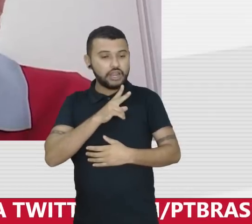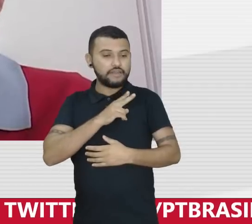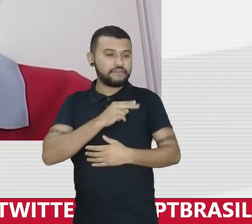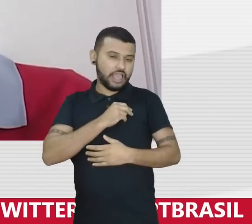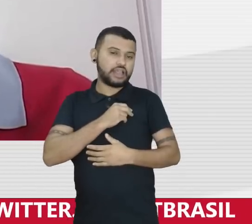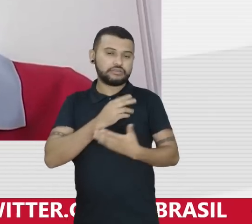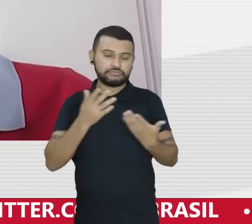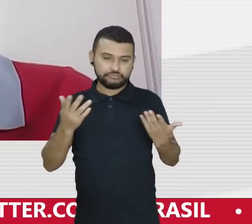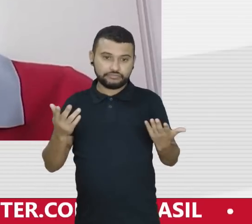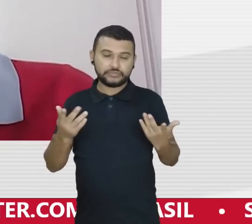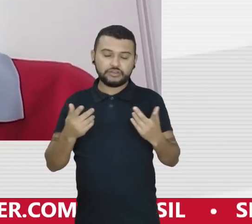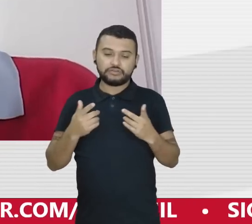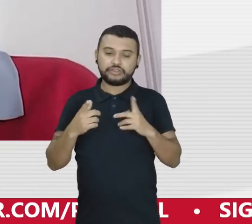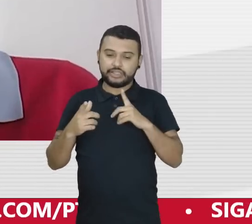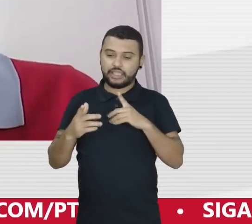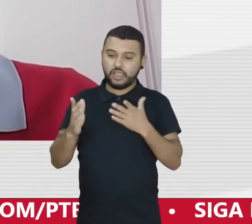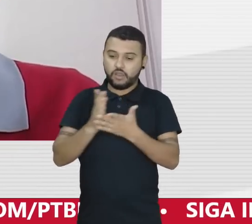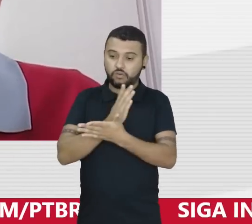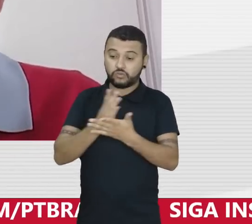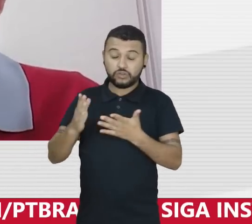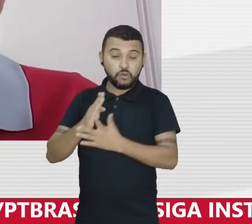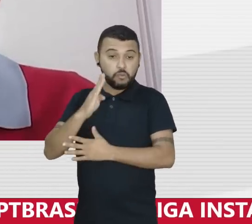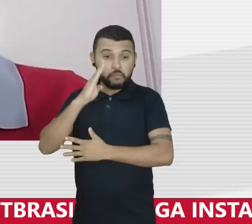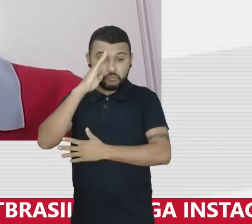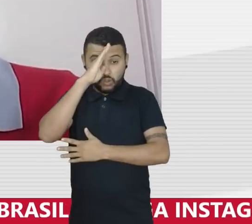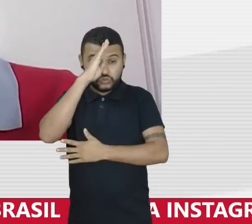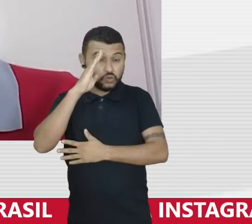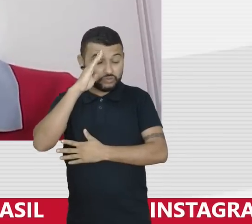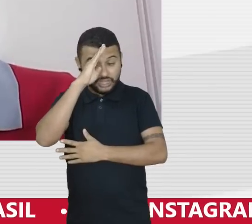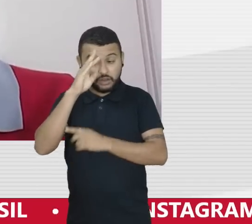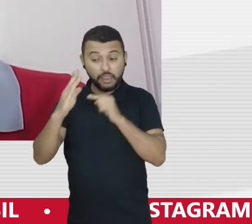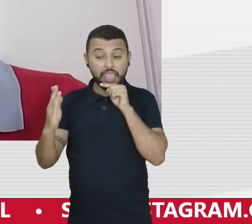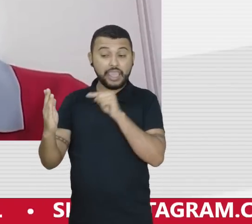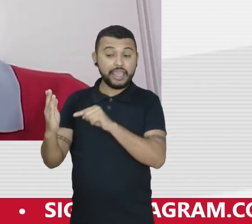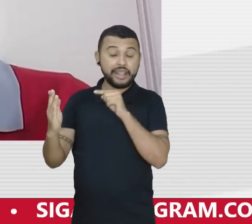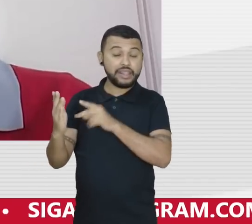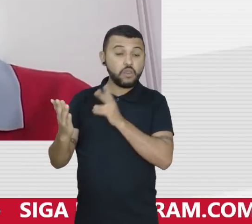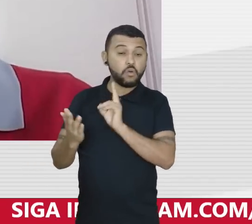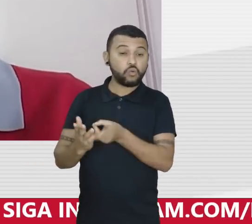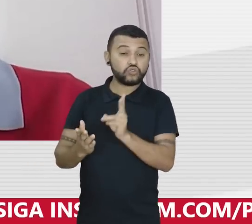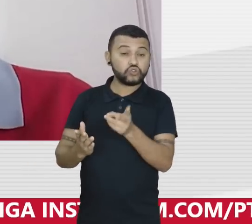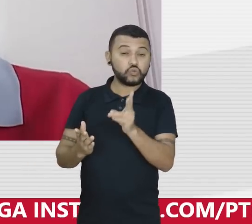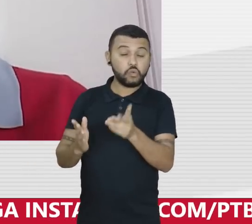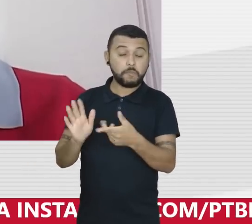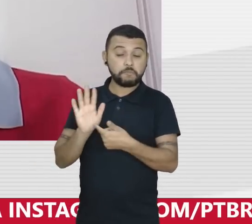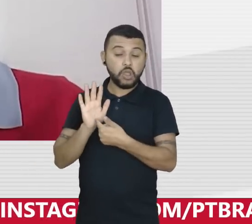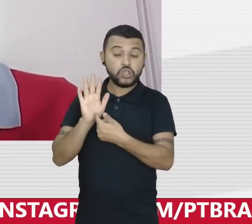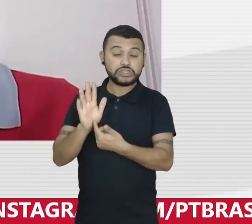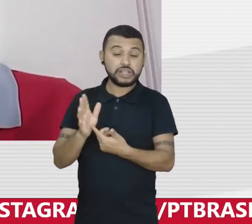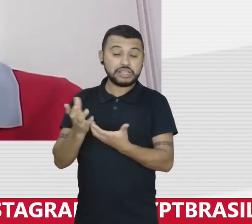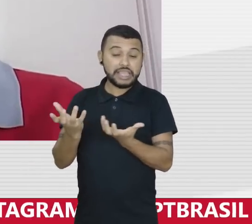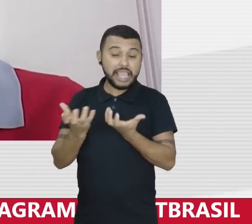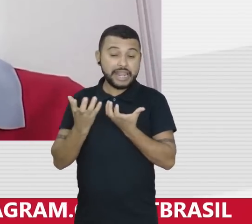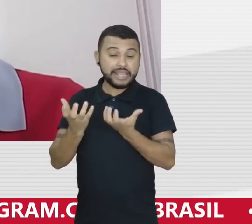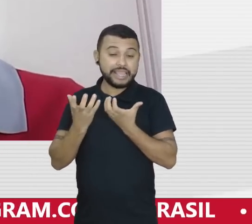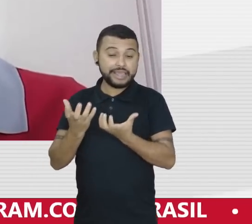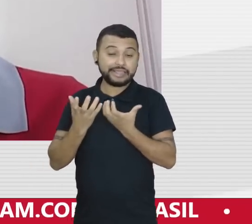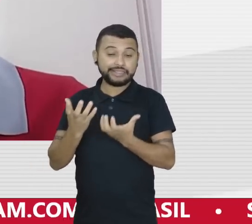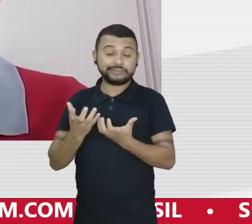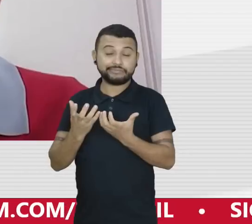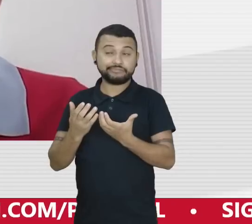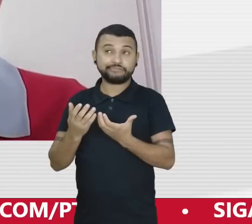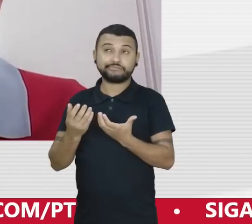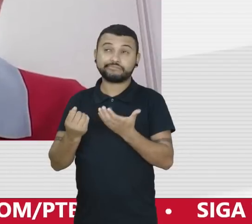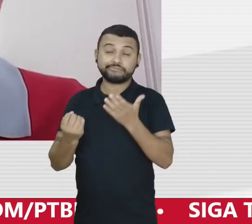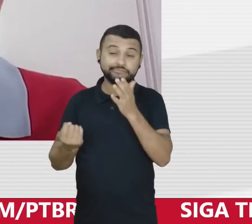para cá e para lá, o Bolsonaro continua alimentando, né, uma